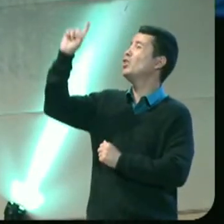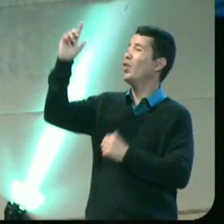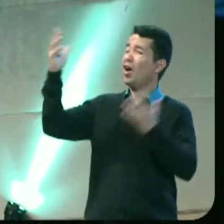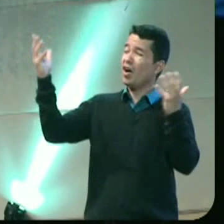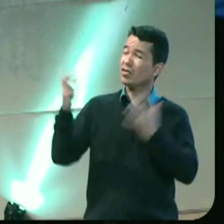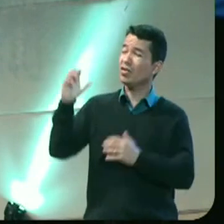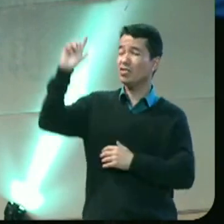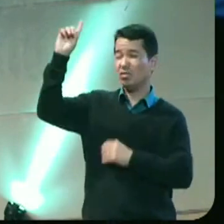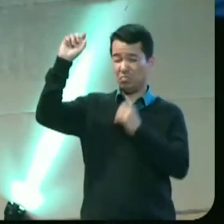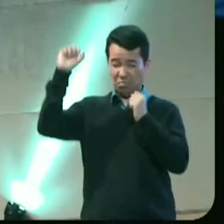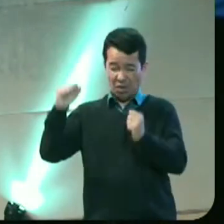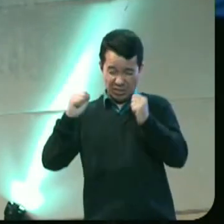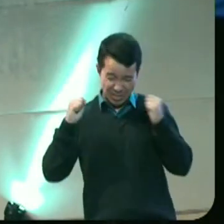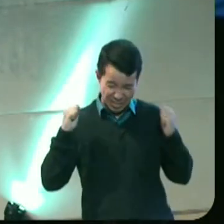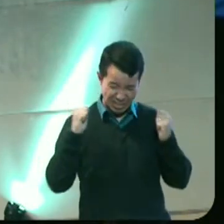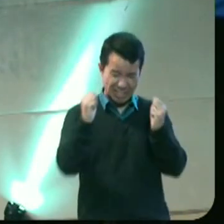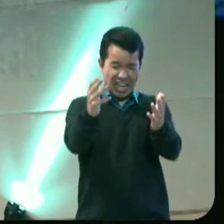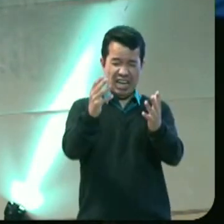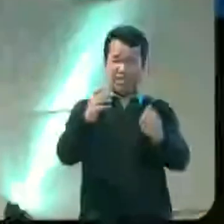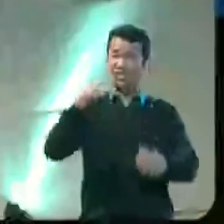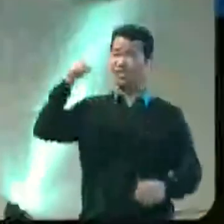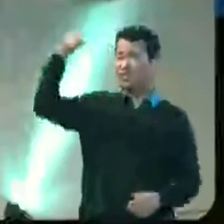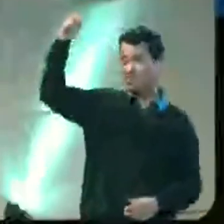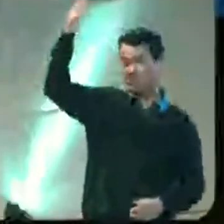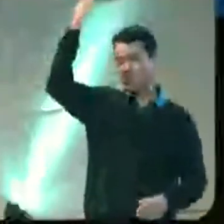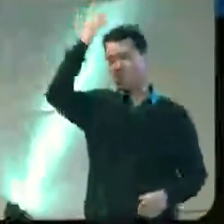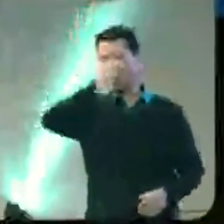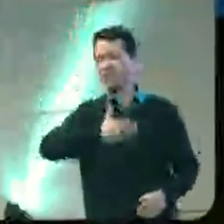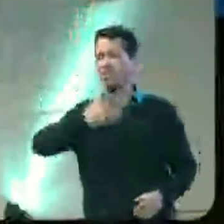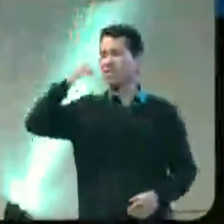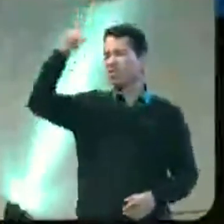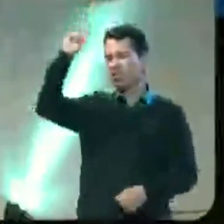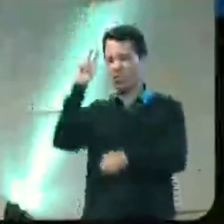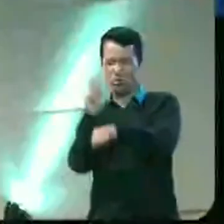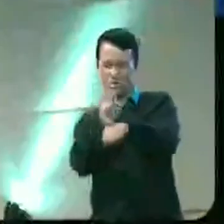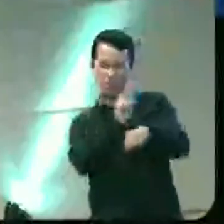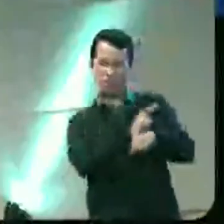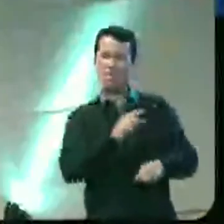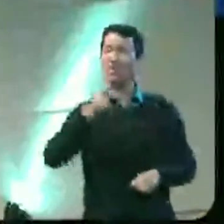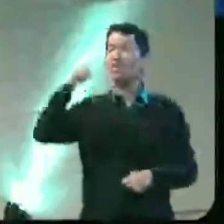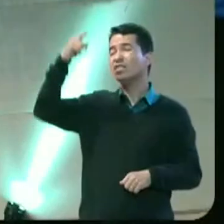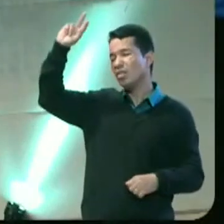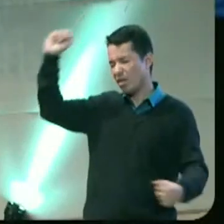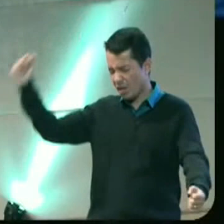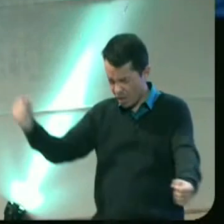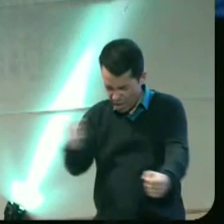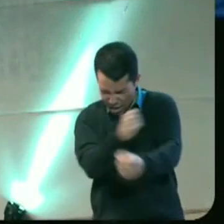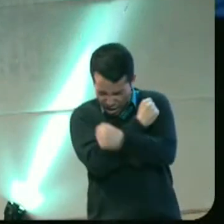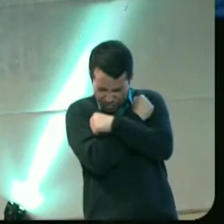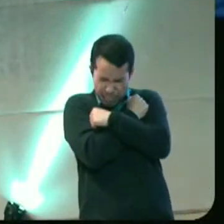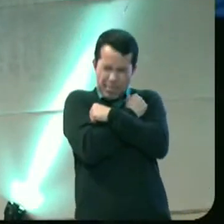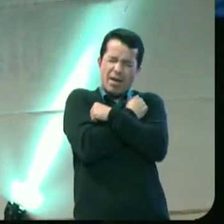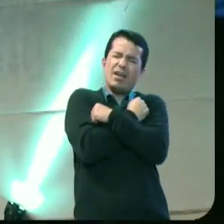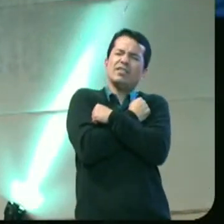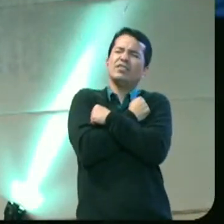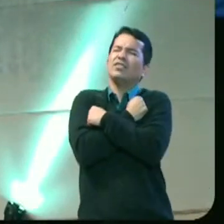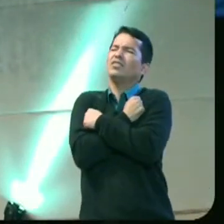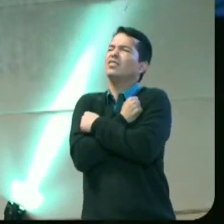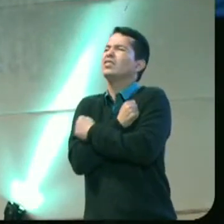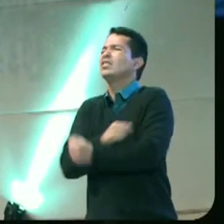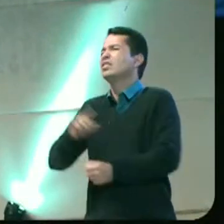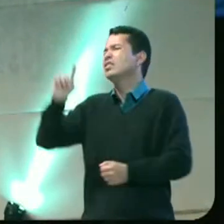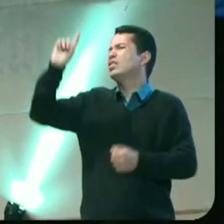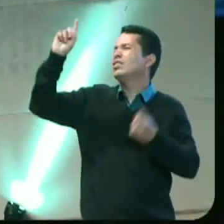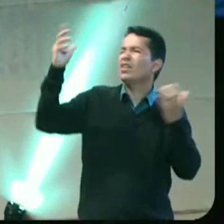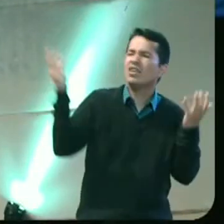Que eles possam sentir a tua presença, o teu cuidado, o teu abraço a envolvê-los, Deus, nesse tempo. Que aqueles que